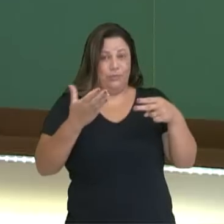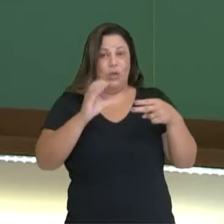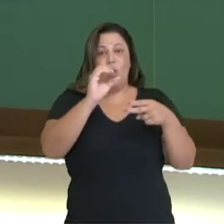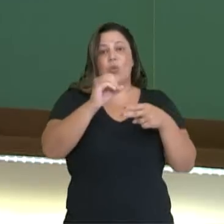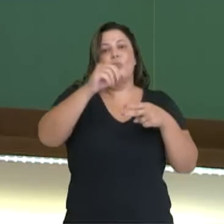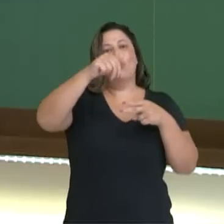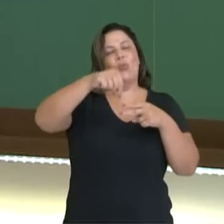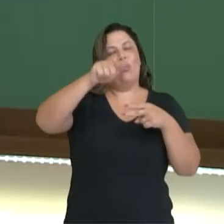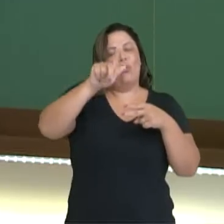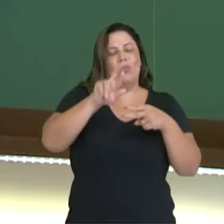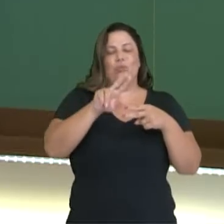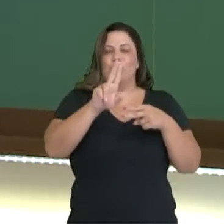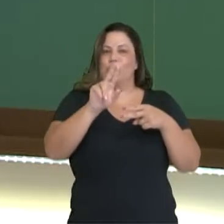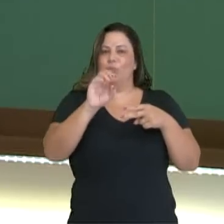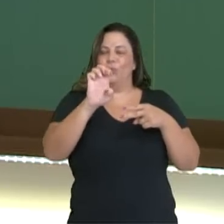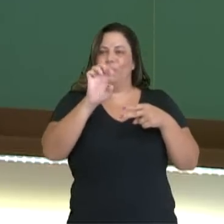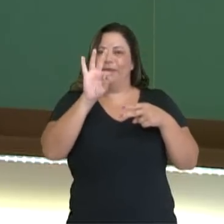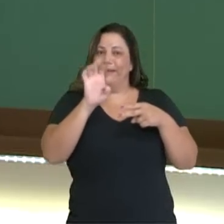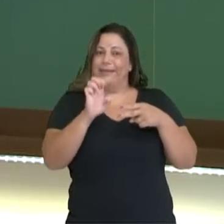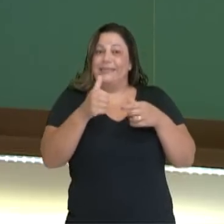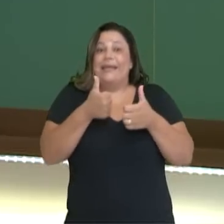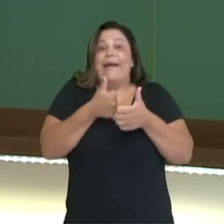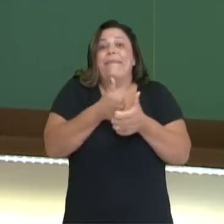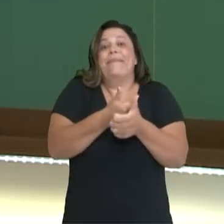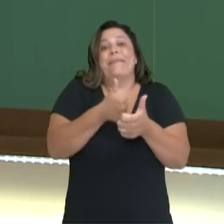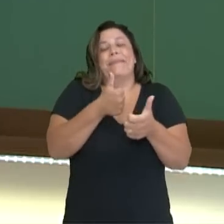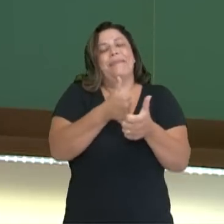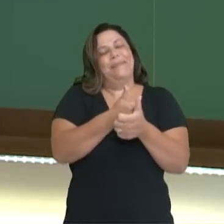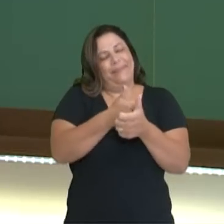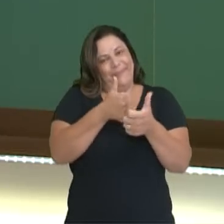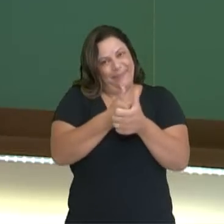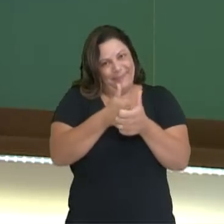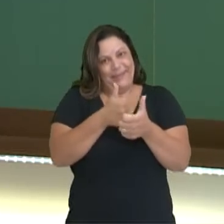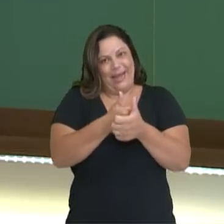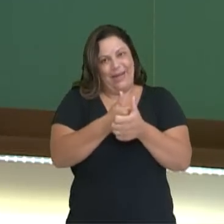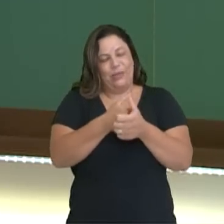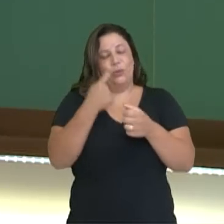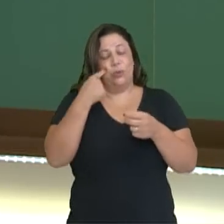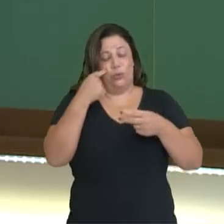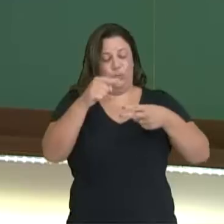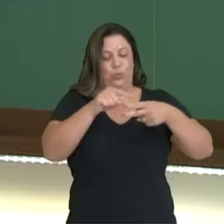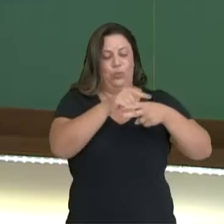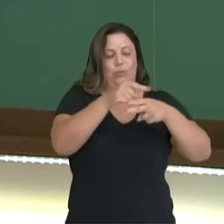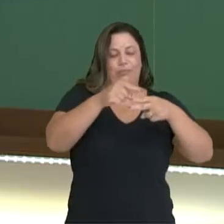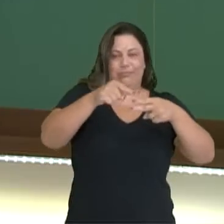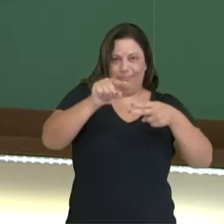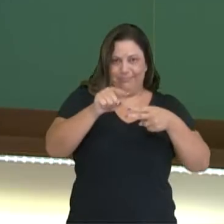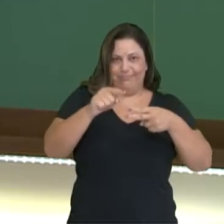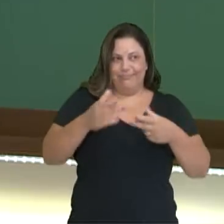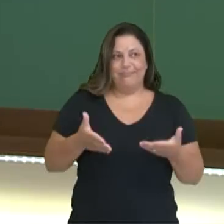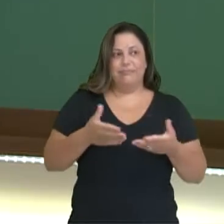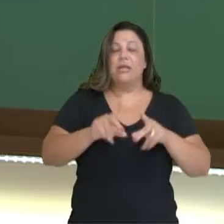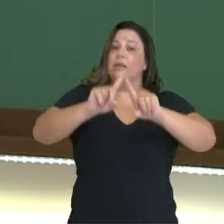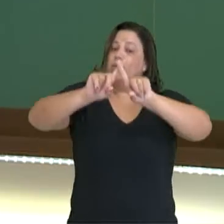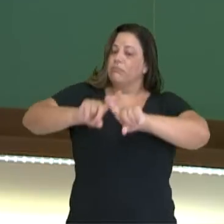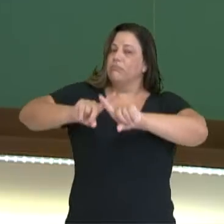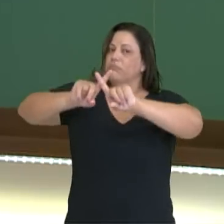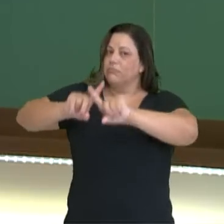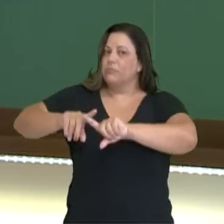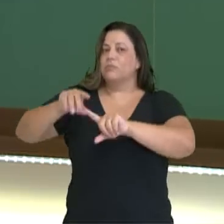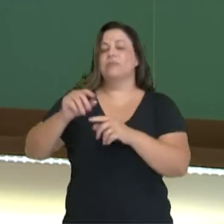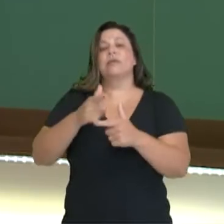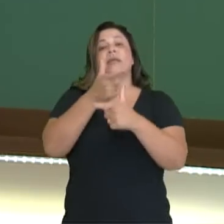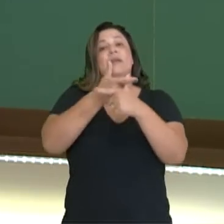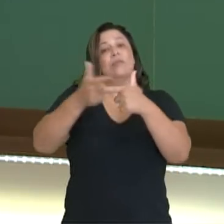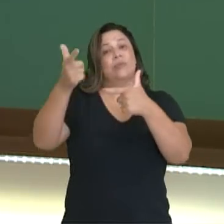congruente, está quase lá, ele é aproximado, tá? Ele é um símbolo de aproximação. Então, fiz as multiplicações, dividi